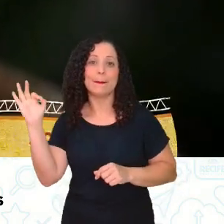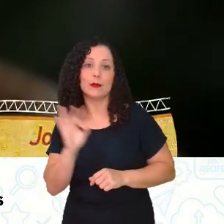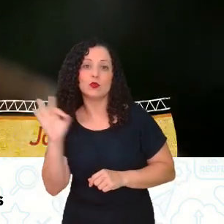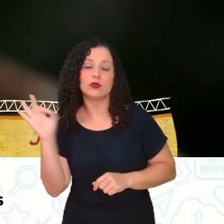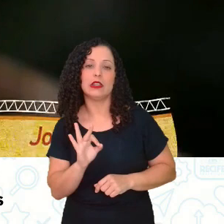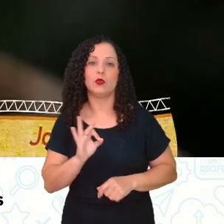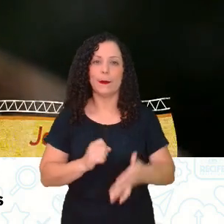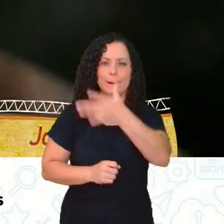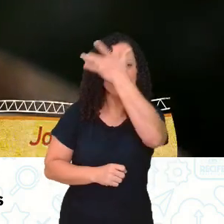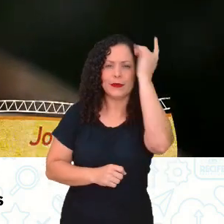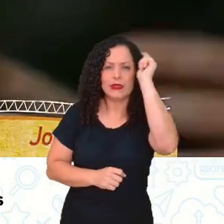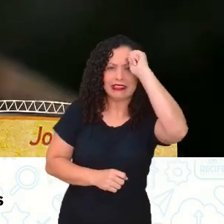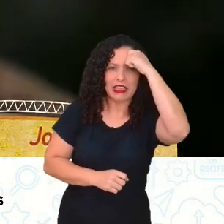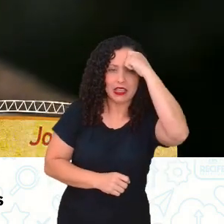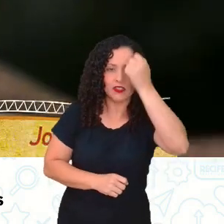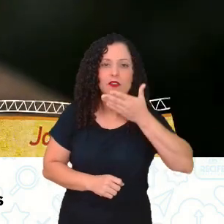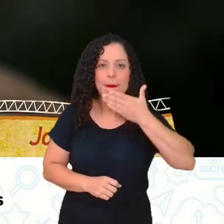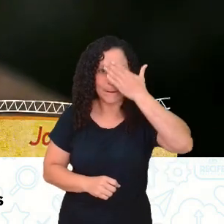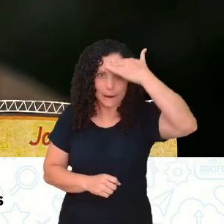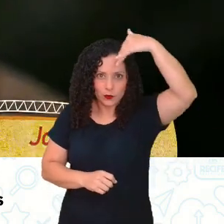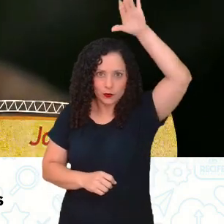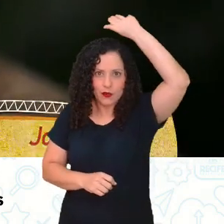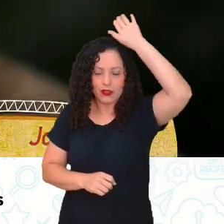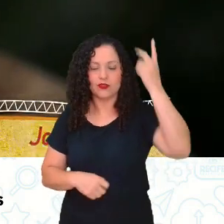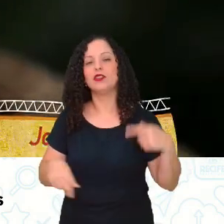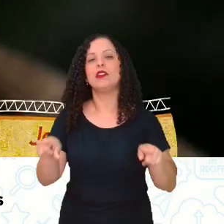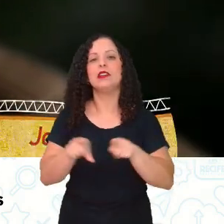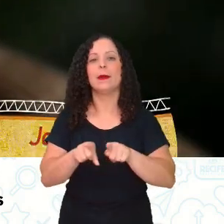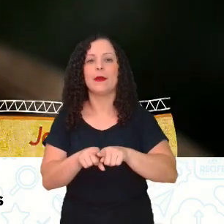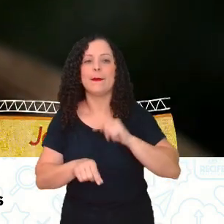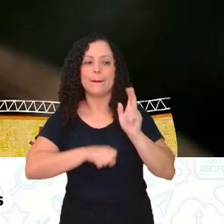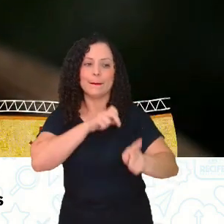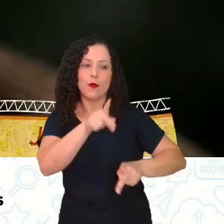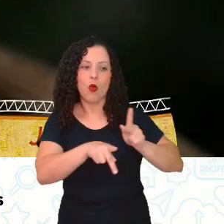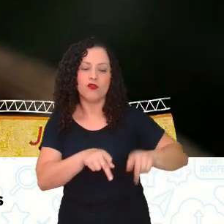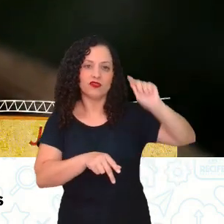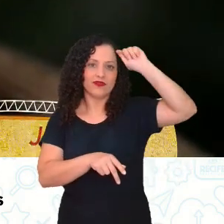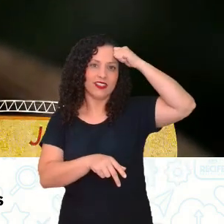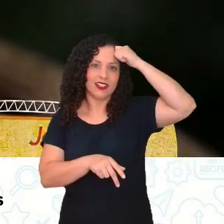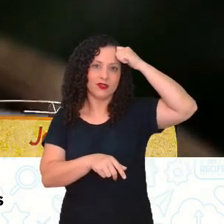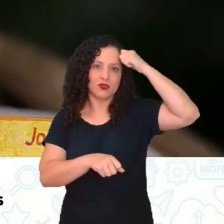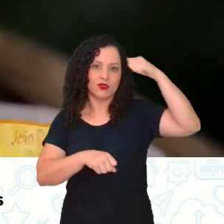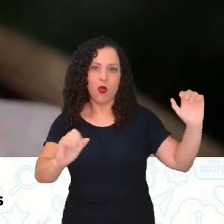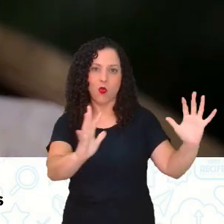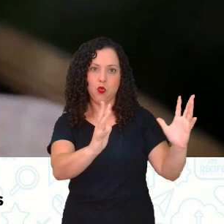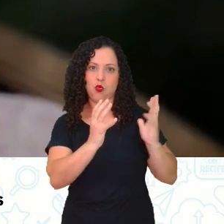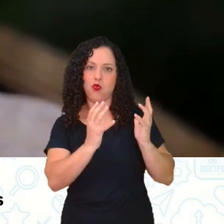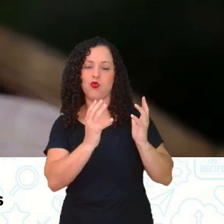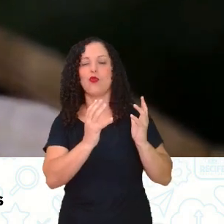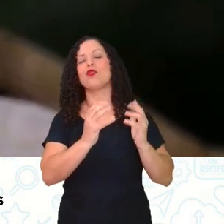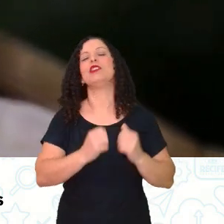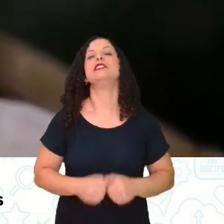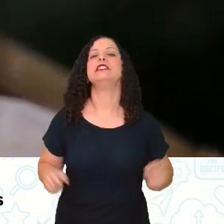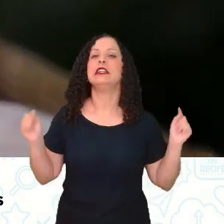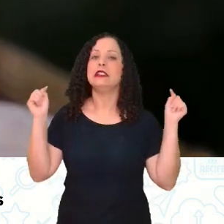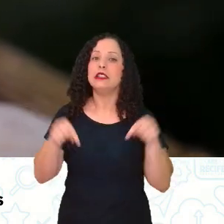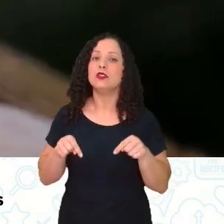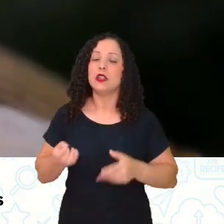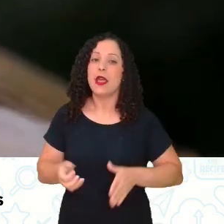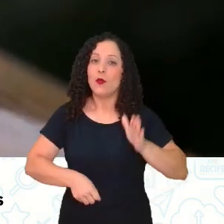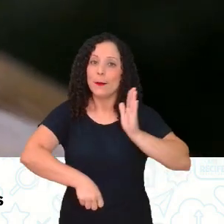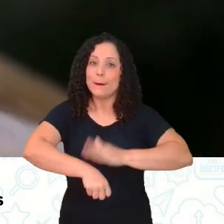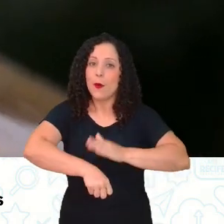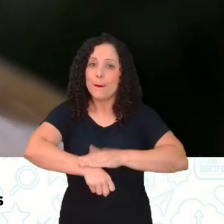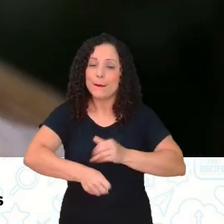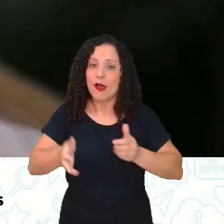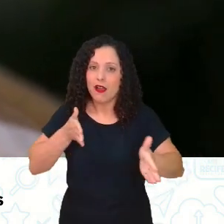muçulmanos, porque outros africanos também embarcaram no projeto de revolta, sobretudo no momento da